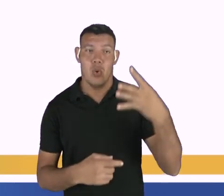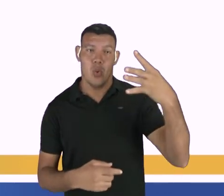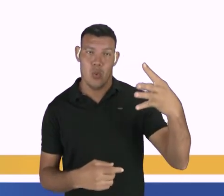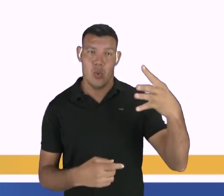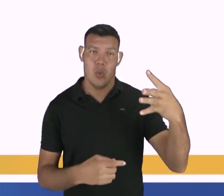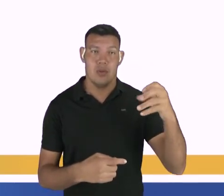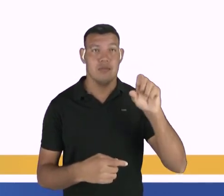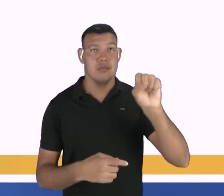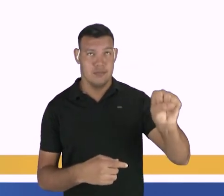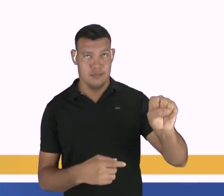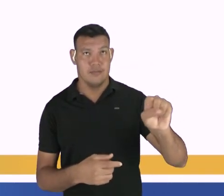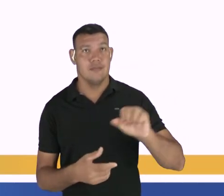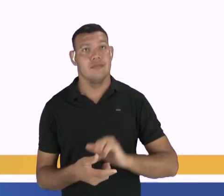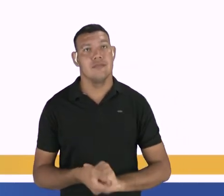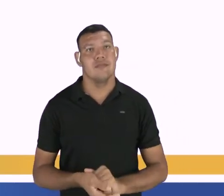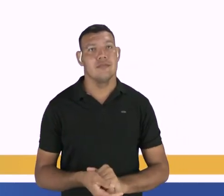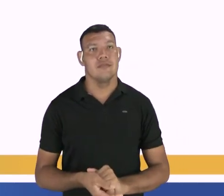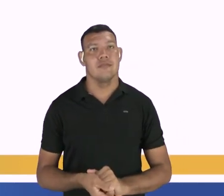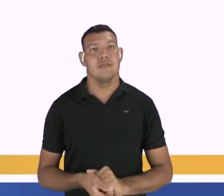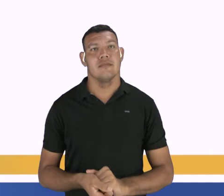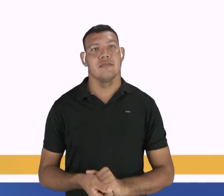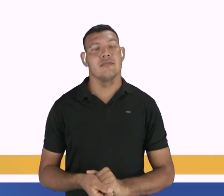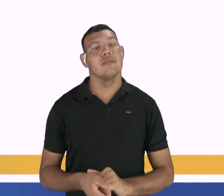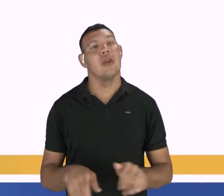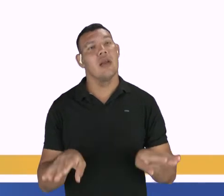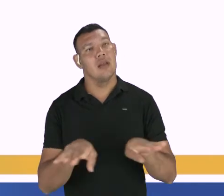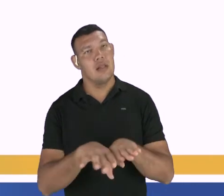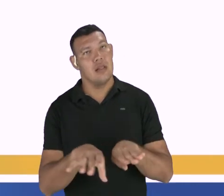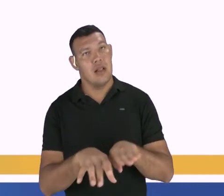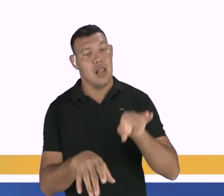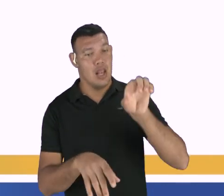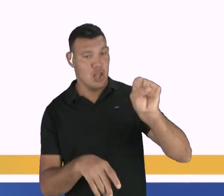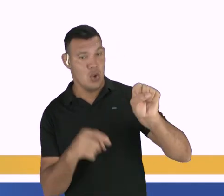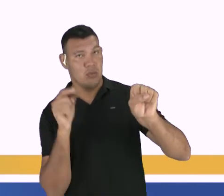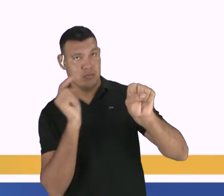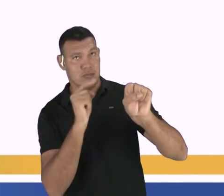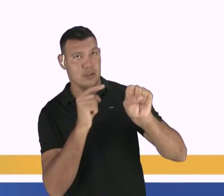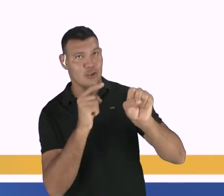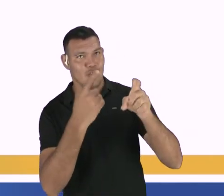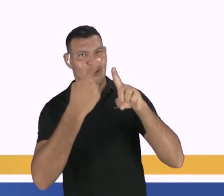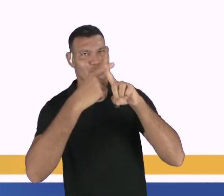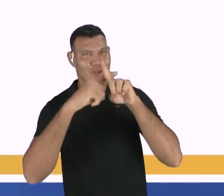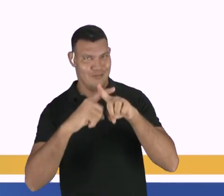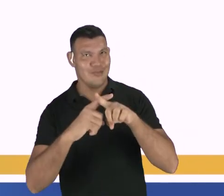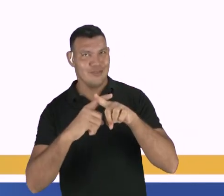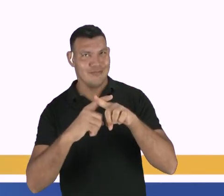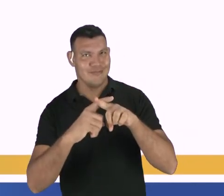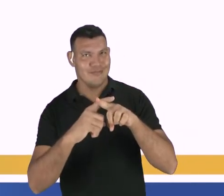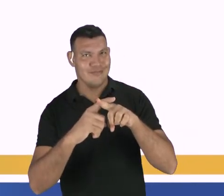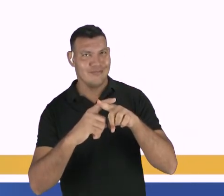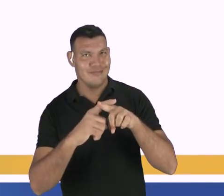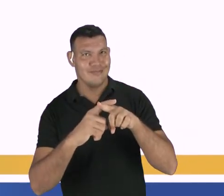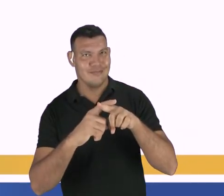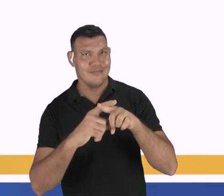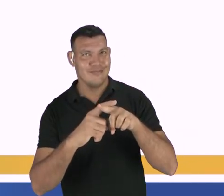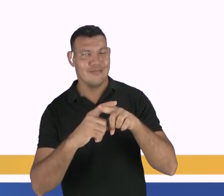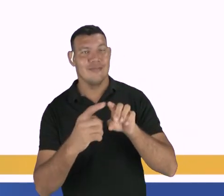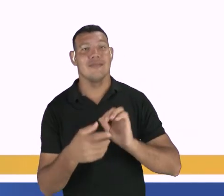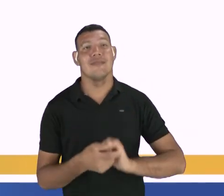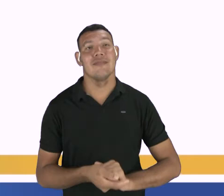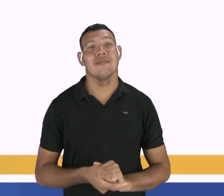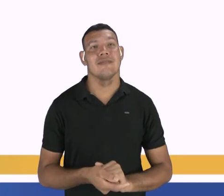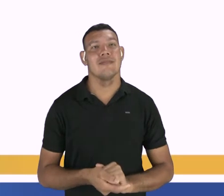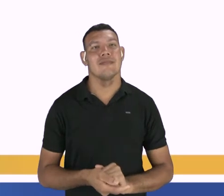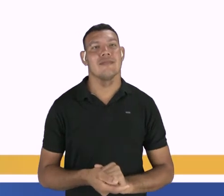Né? Mas como o 8 ele é um múltiplo de 4, então esse 8 já vai ser o meu MMC. Então, o que eu vou fazer